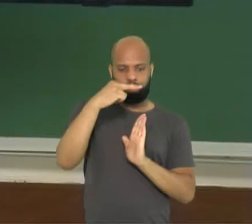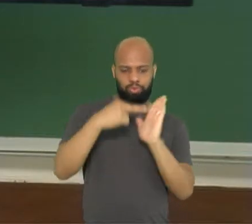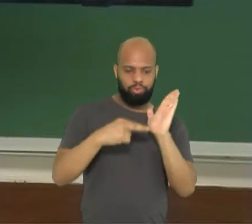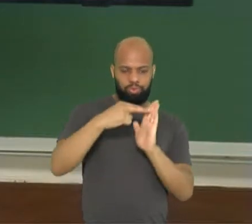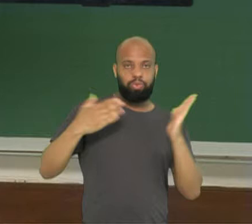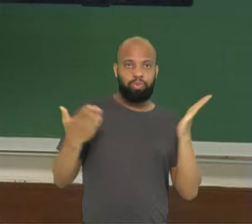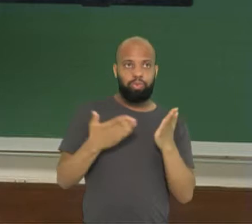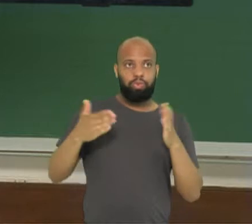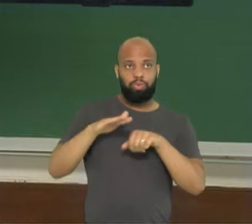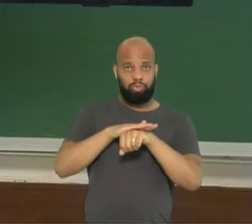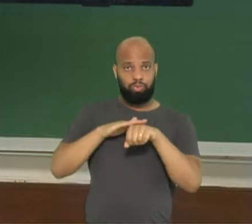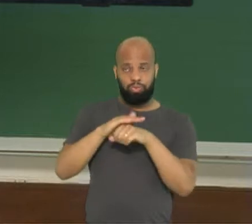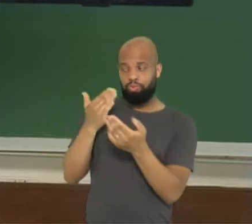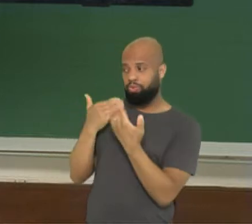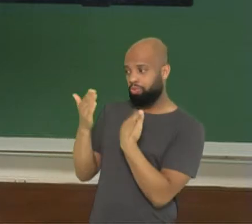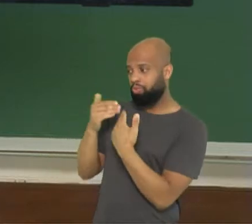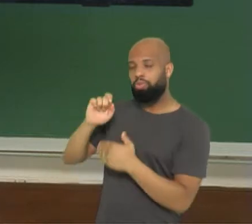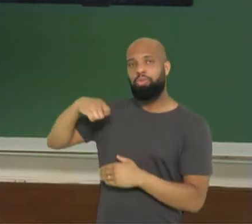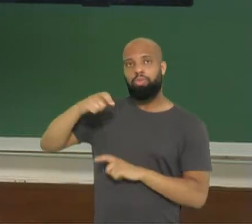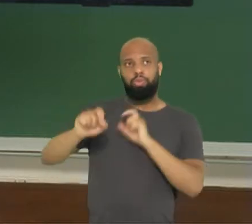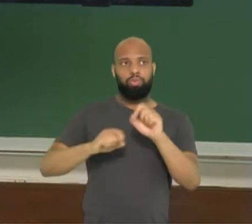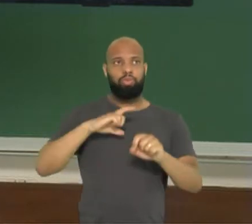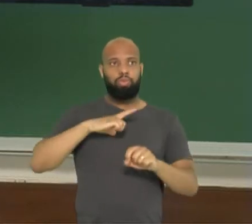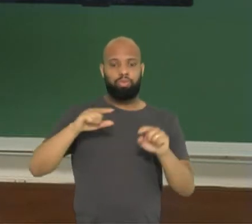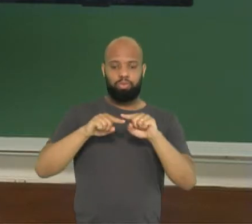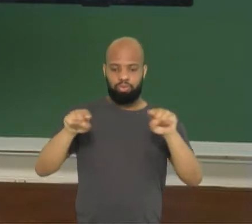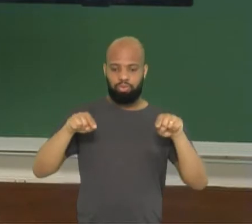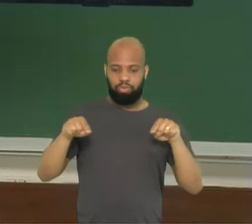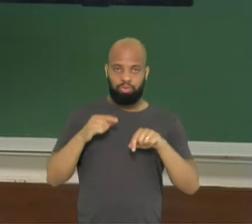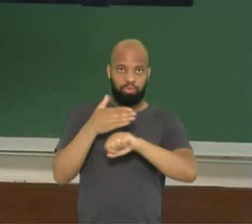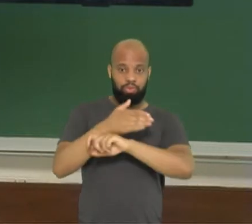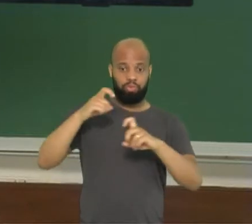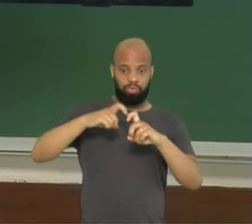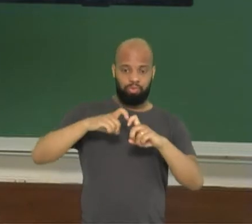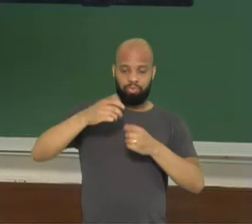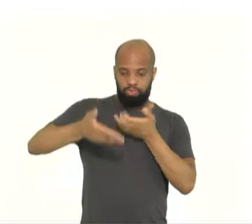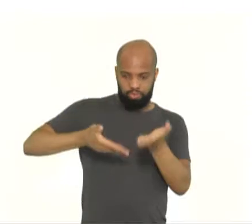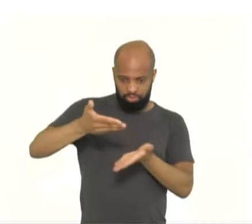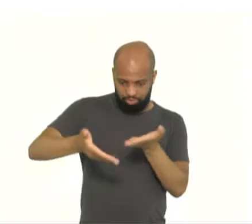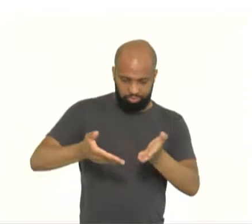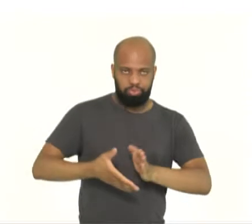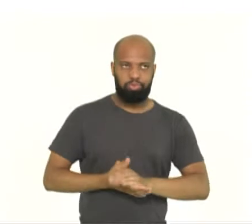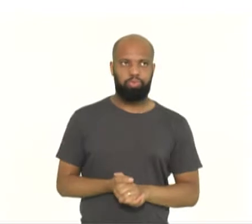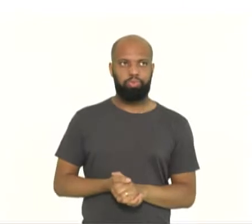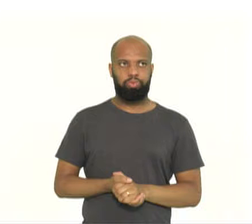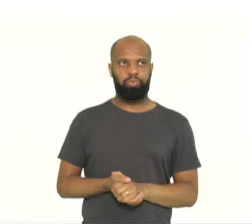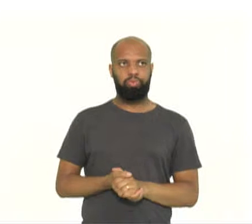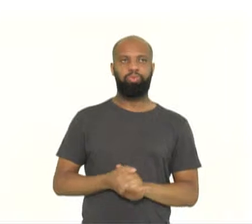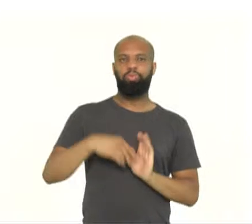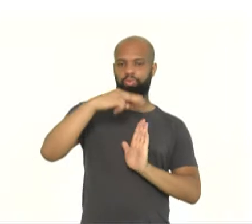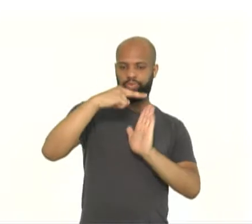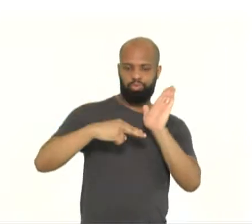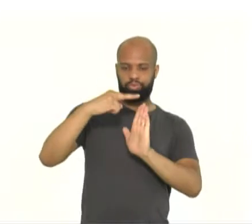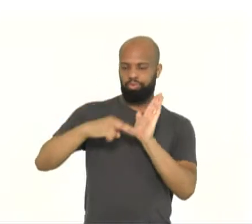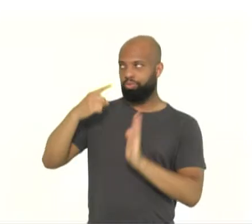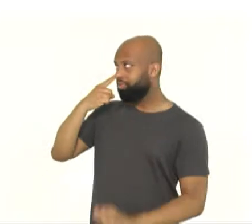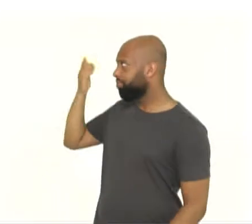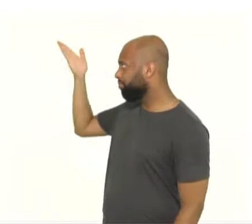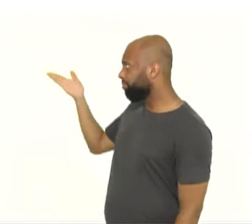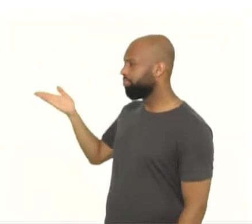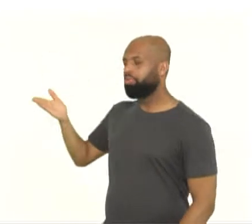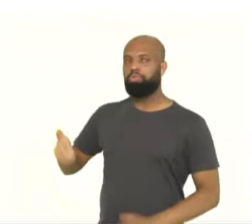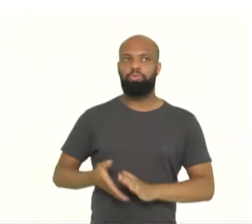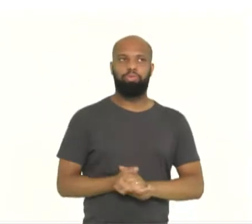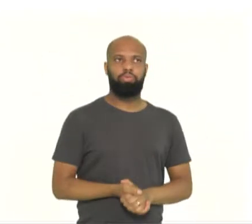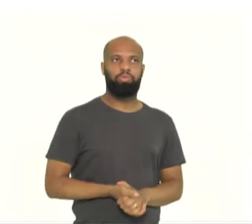um diálogo, tá? Sobre uma consulta médica, bien? Consulta médica, paciente.